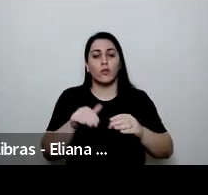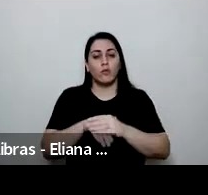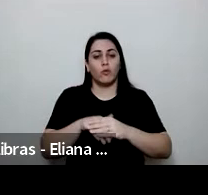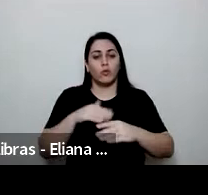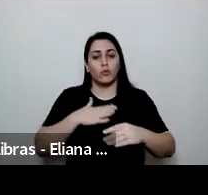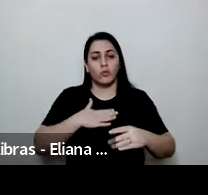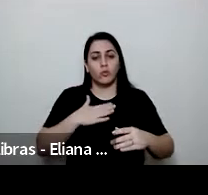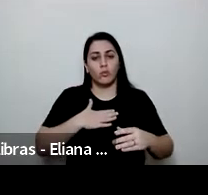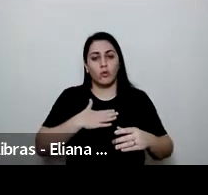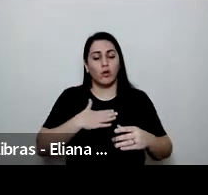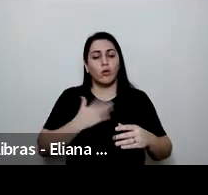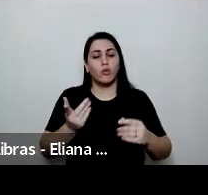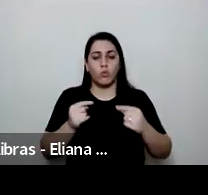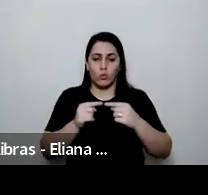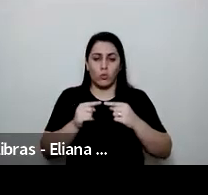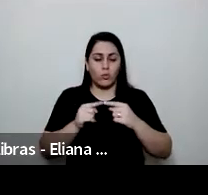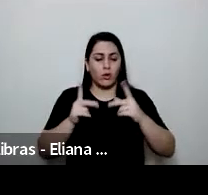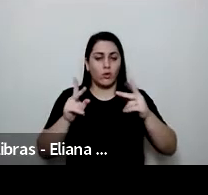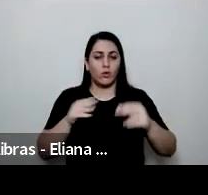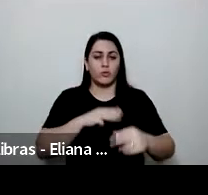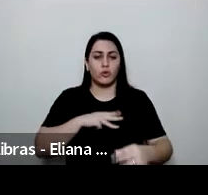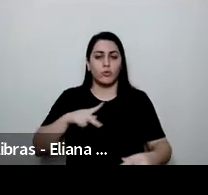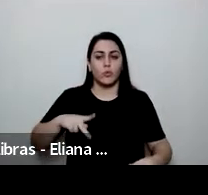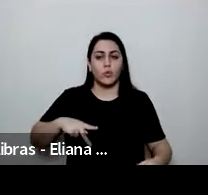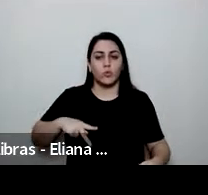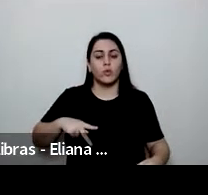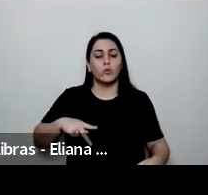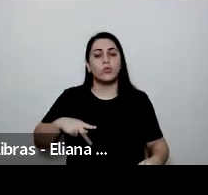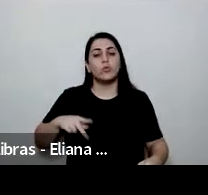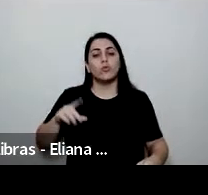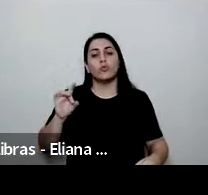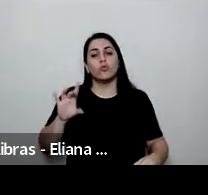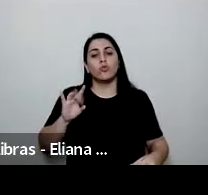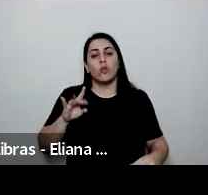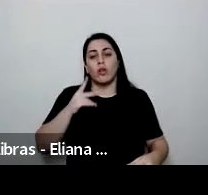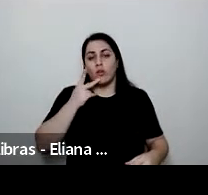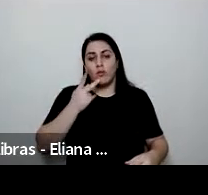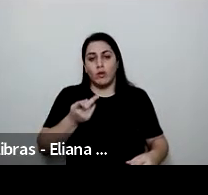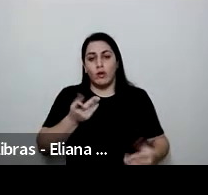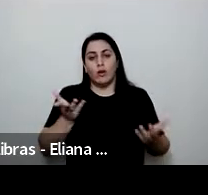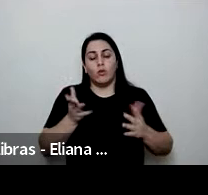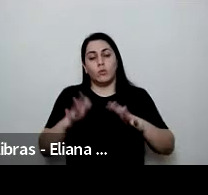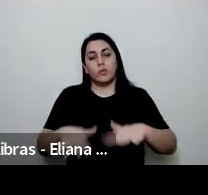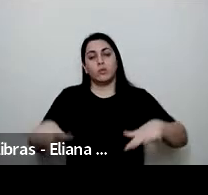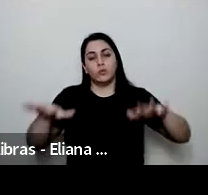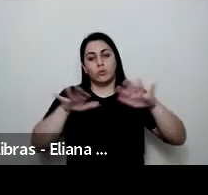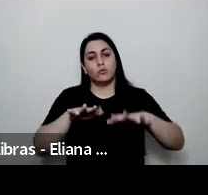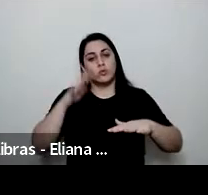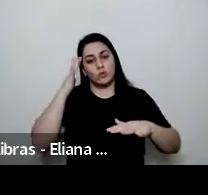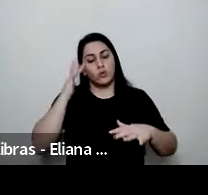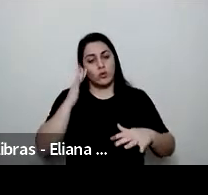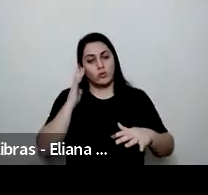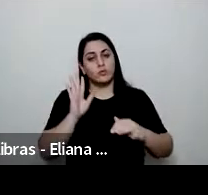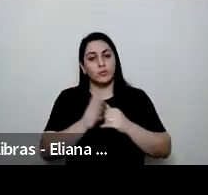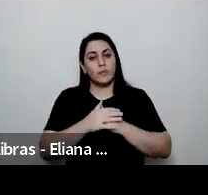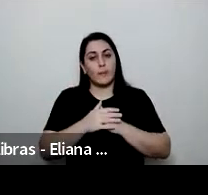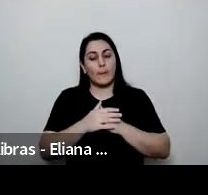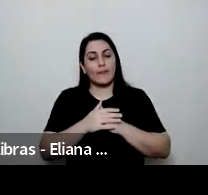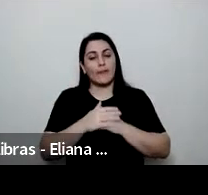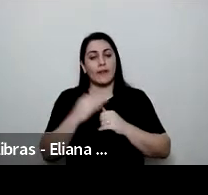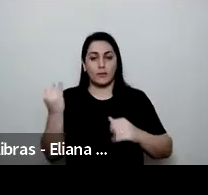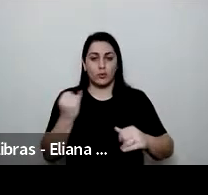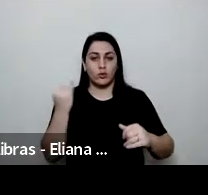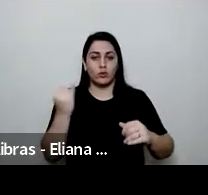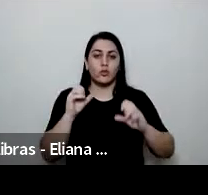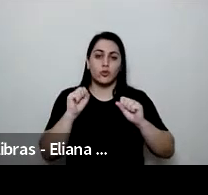vazado exatamente nessa vida compreensão a única coisa que eu gostaria de submeter os meus pares que eu acho que a questão que talvez